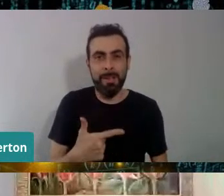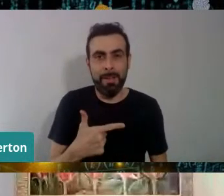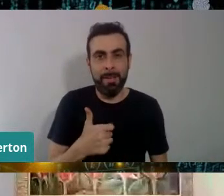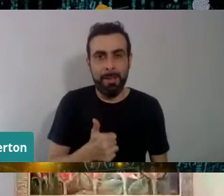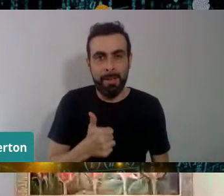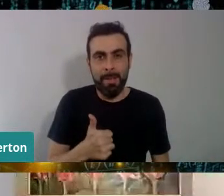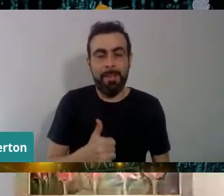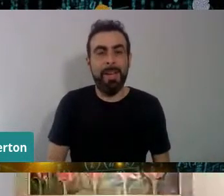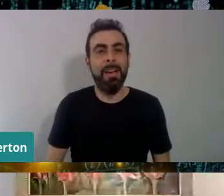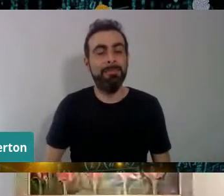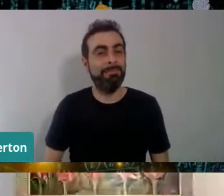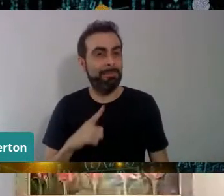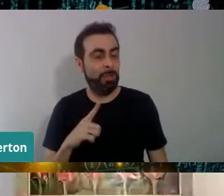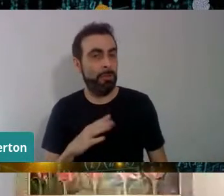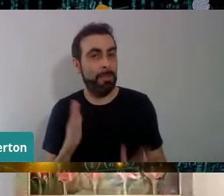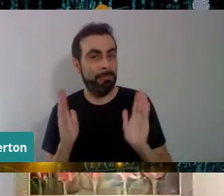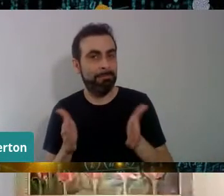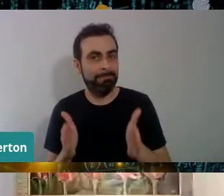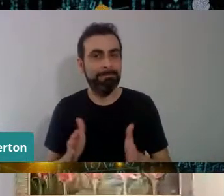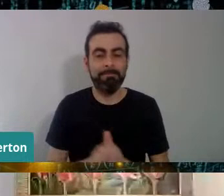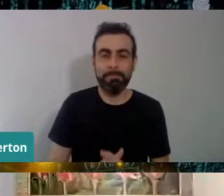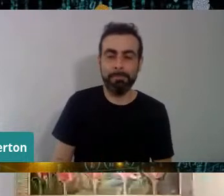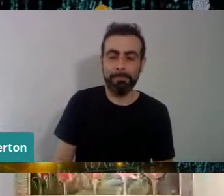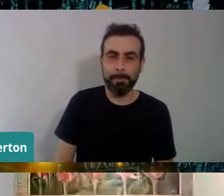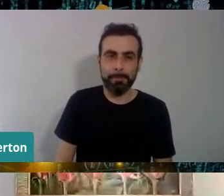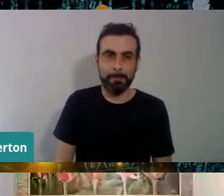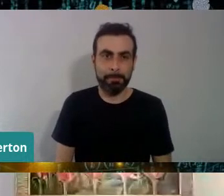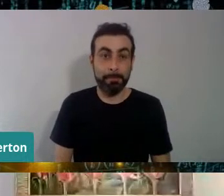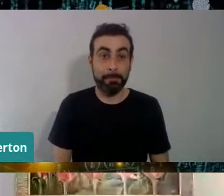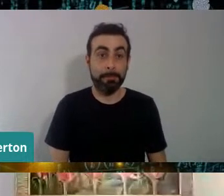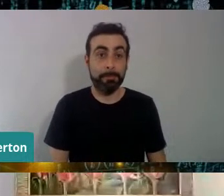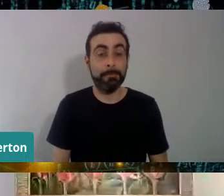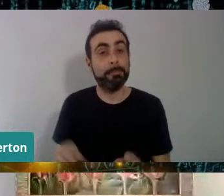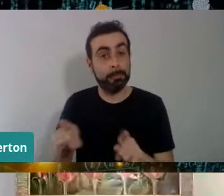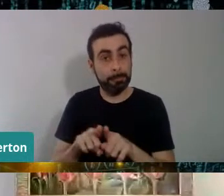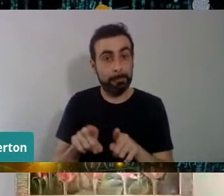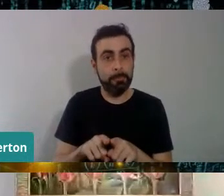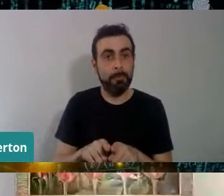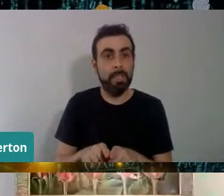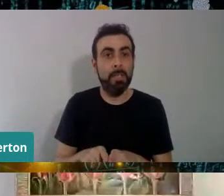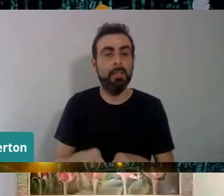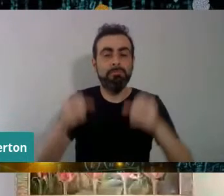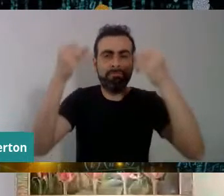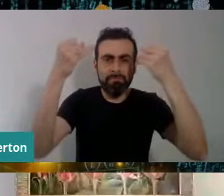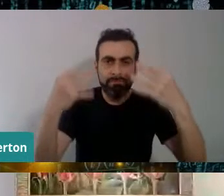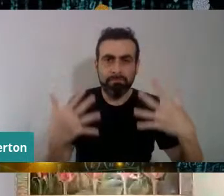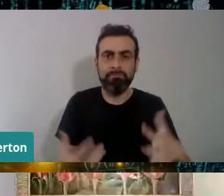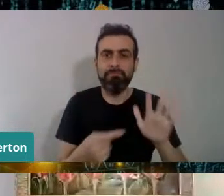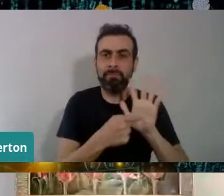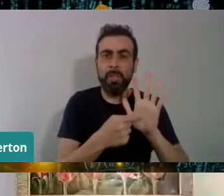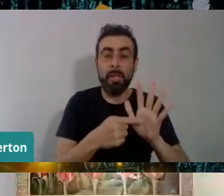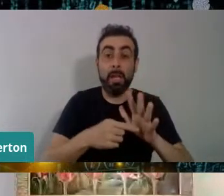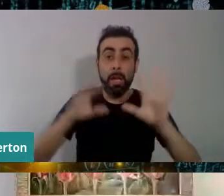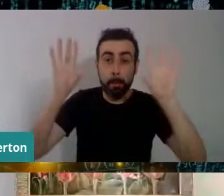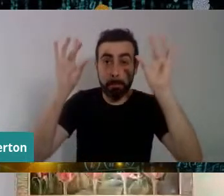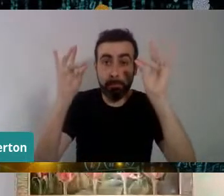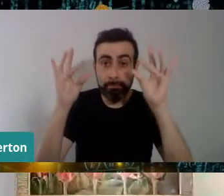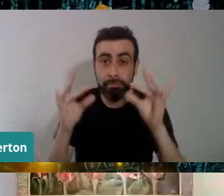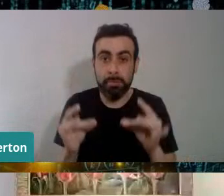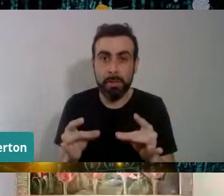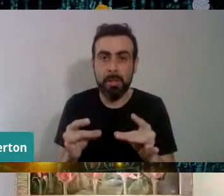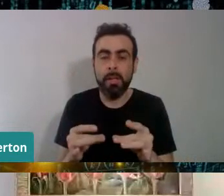já no século 21, eu quero dizer aqui em especial, né, a turma